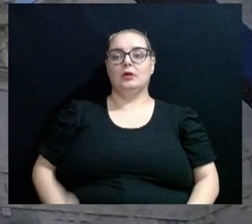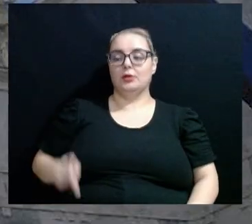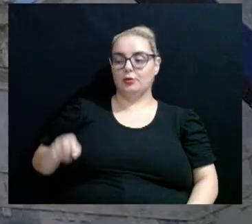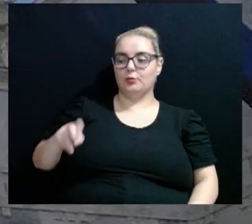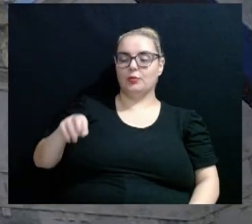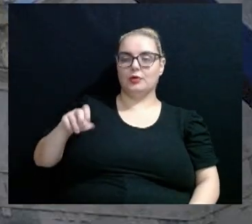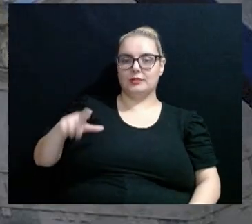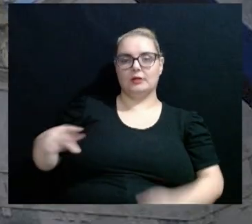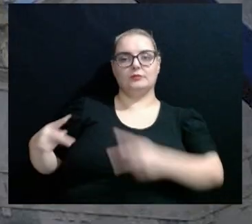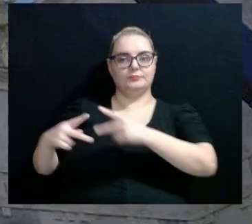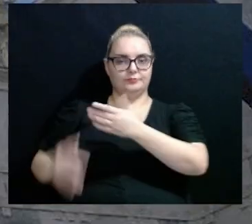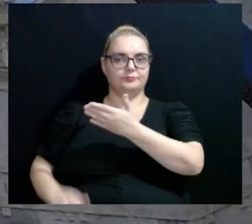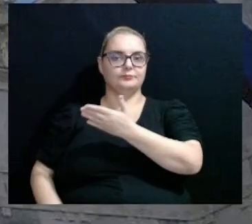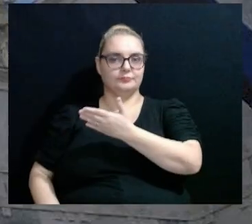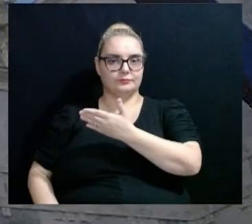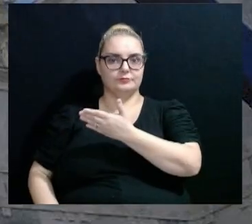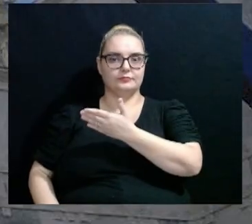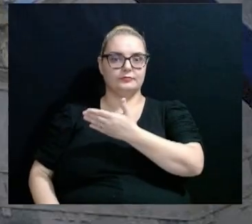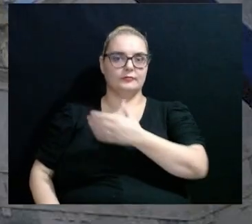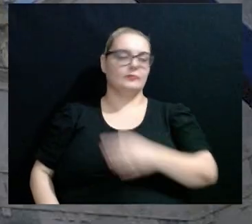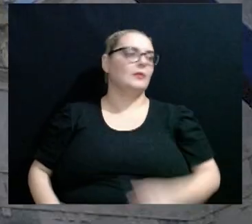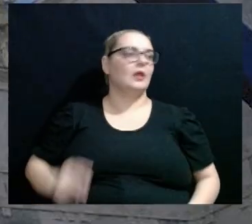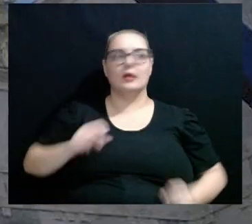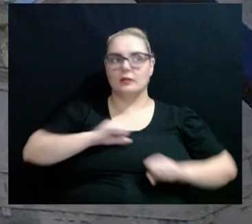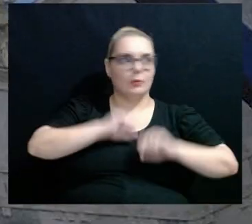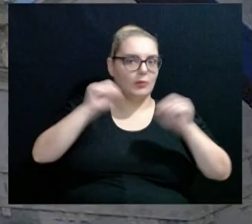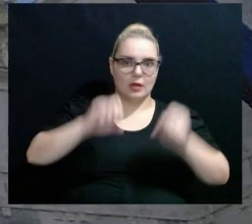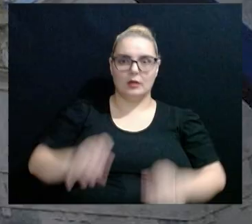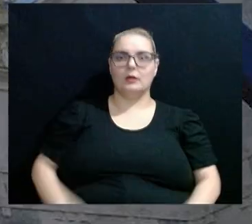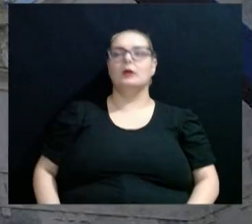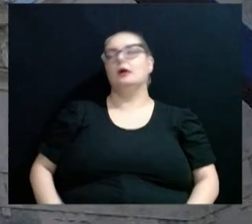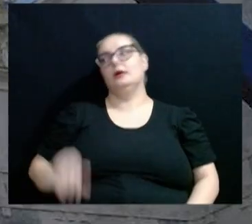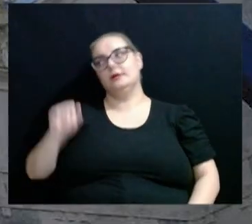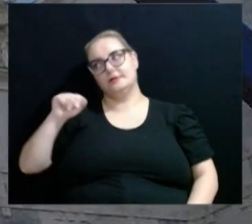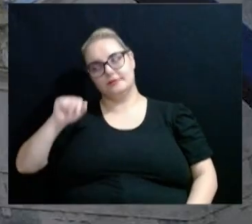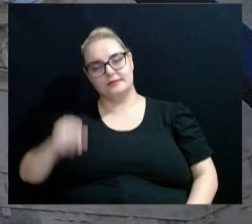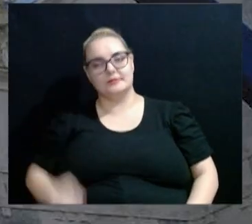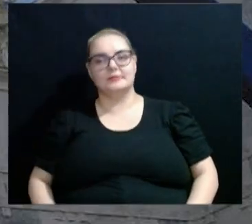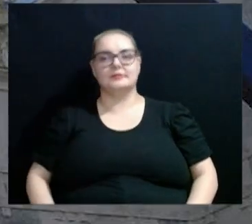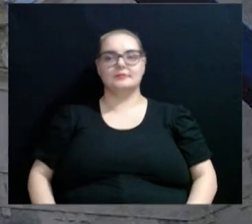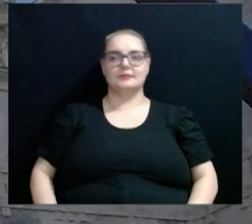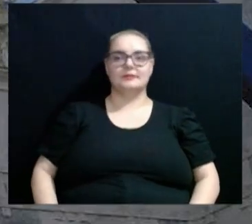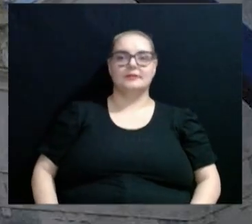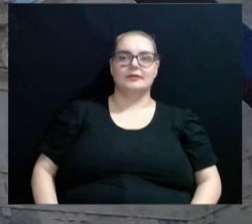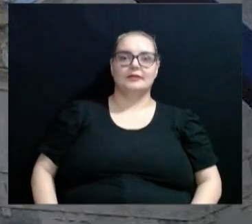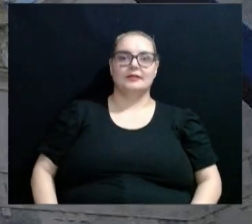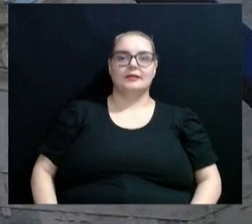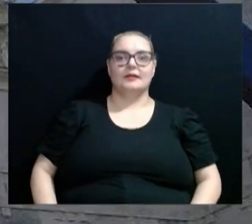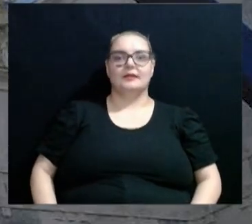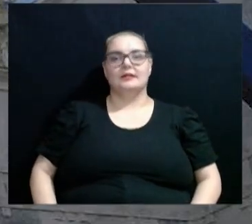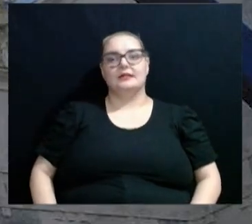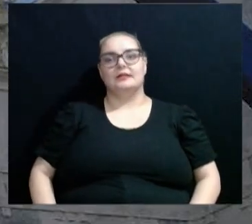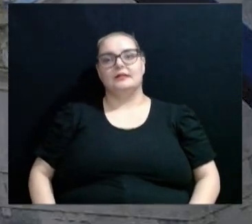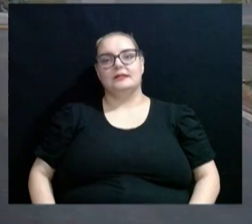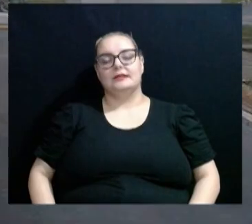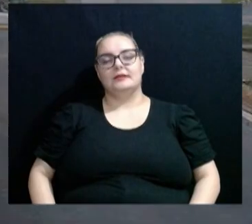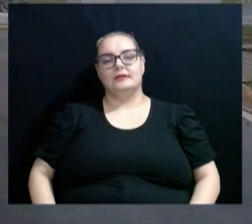trabalhos lá dentro. Então, foi assim as alavancagens, né? Montei o portal de Paulínia. Aí já foi uma coisa que